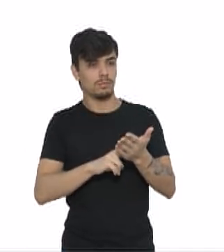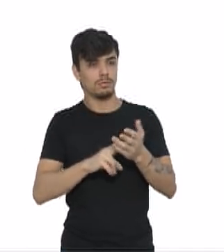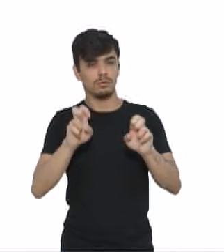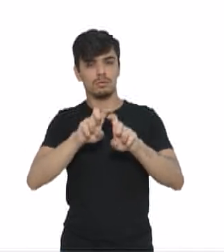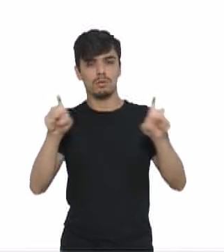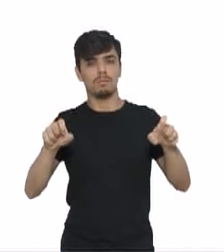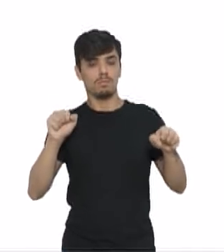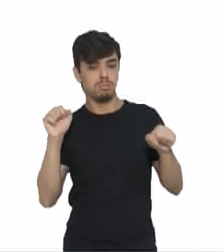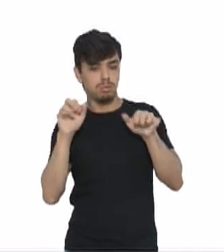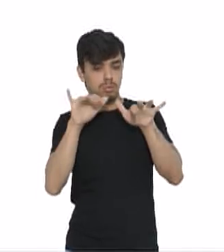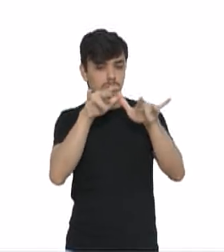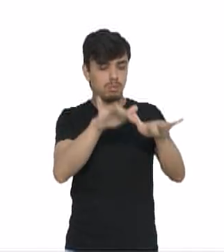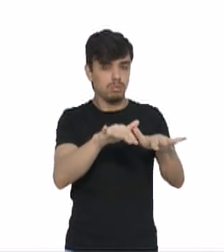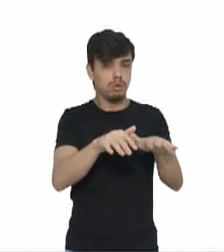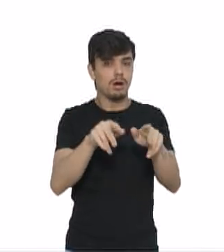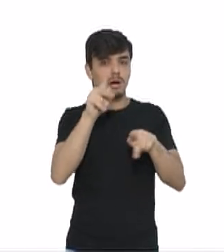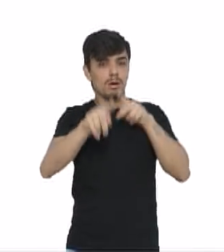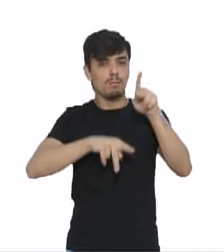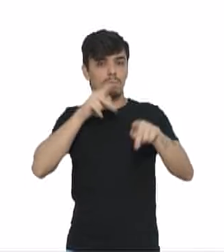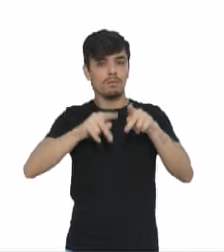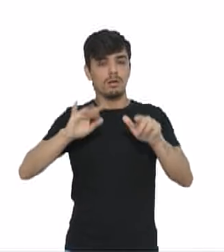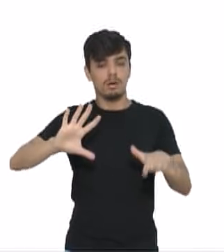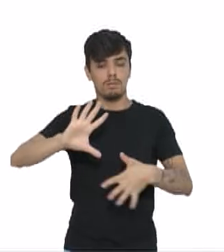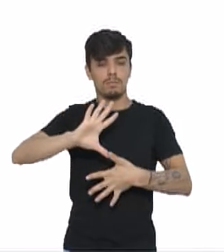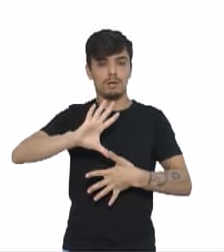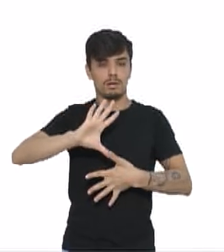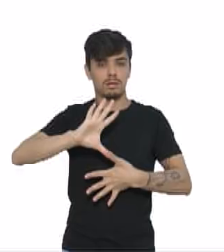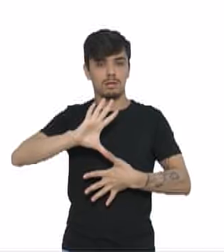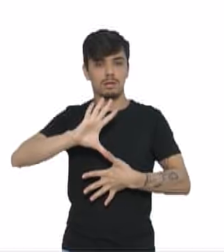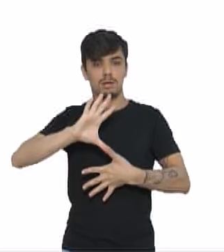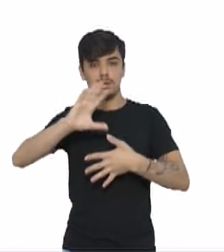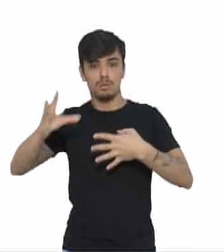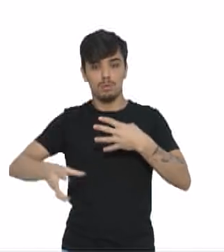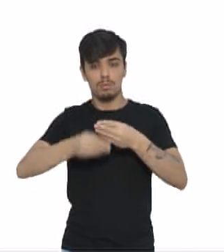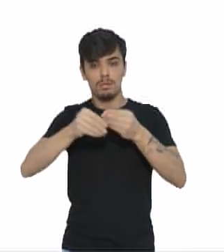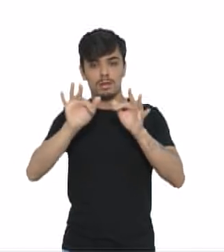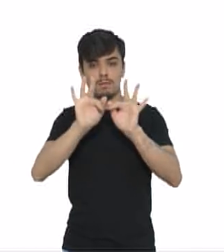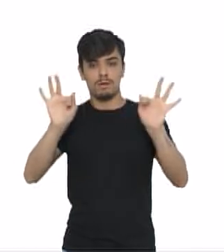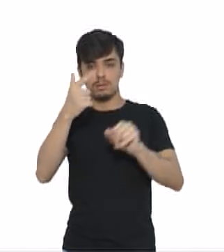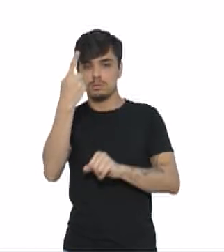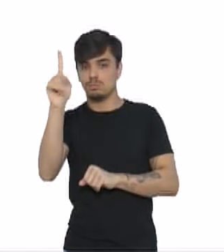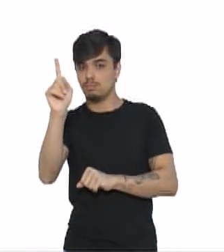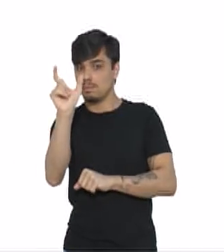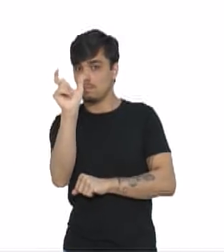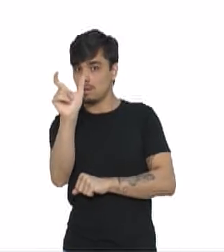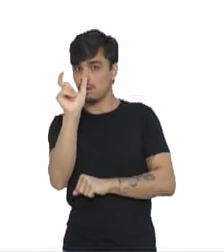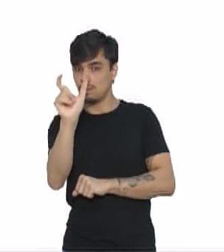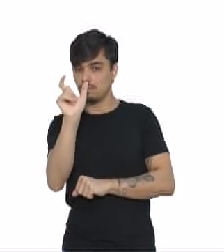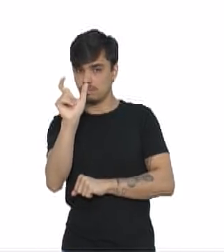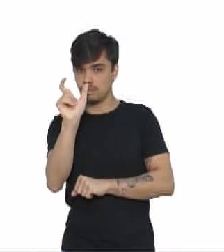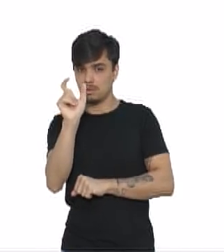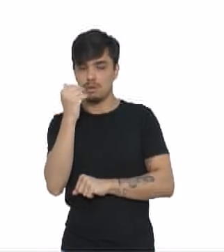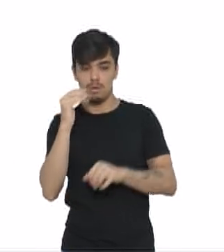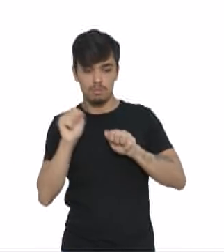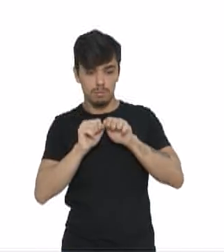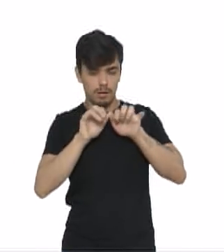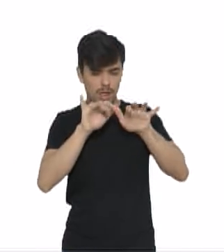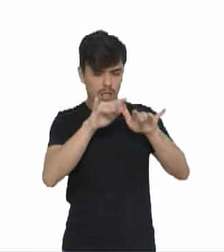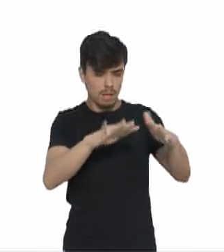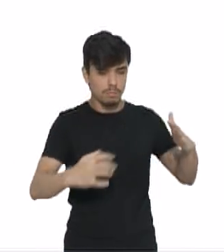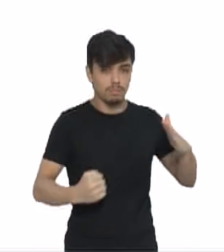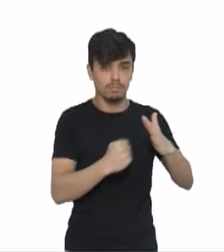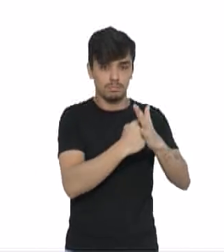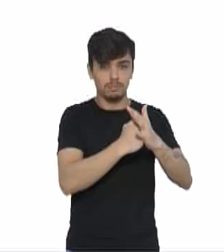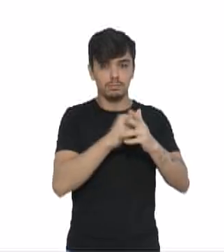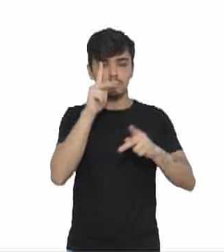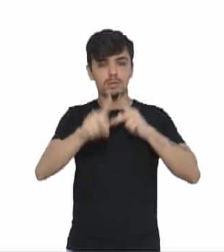povoamento das Américas, completa a frase com uma única palavra. O processo de povoamento das Américas tem